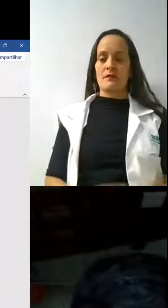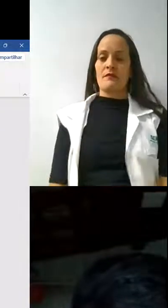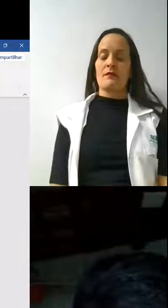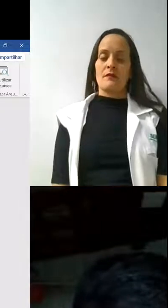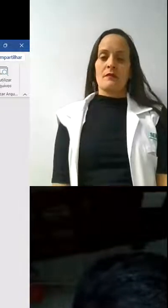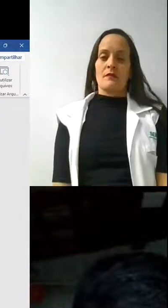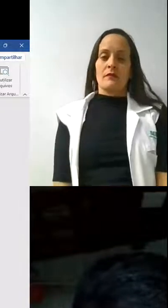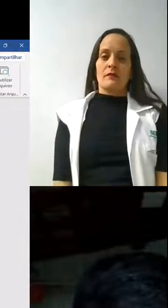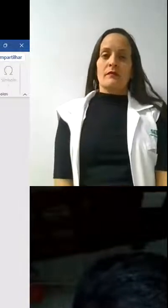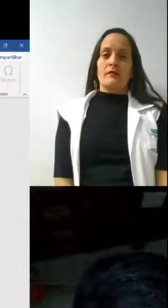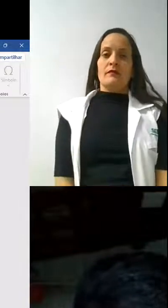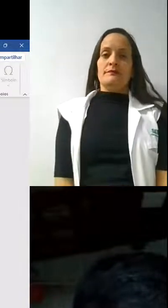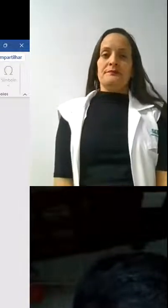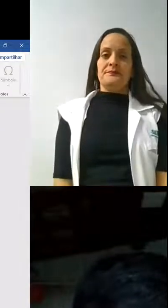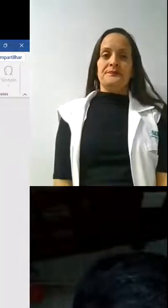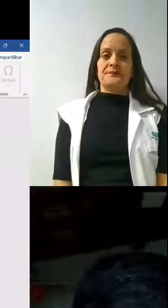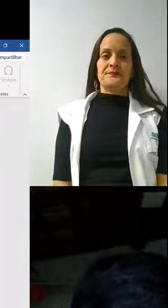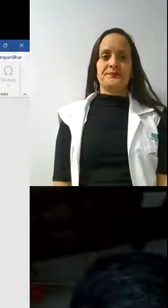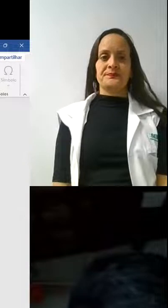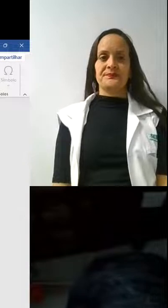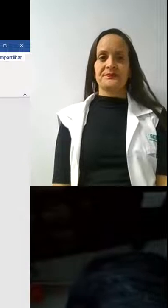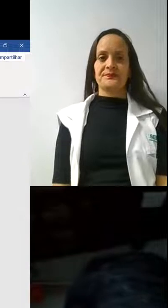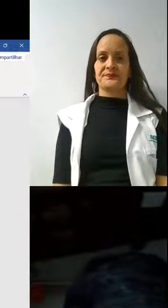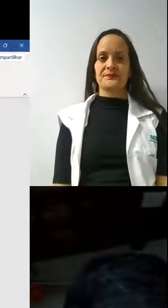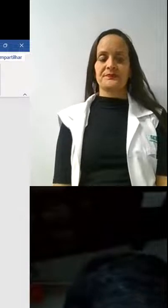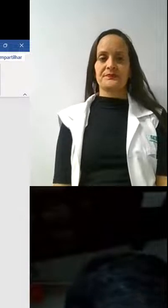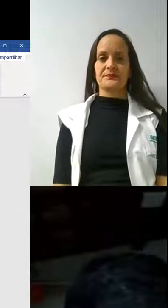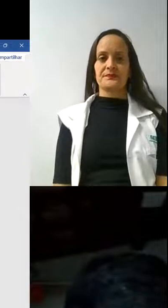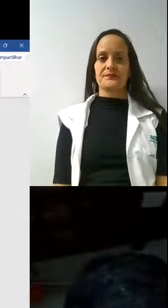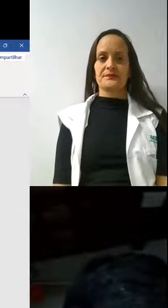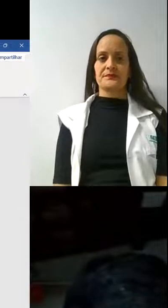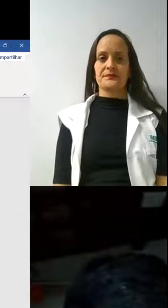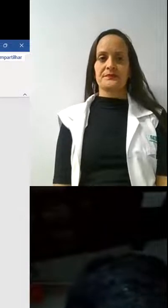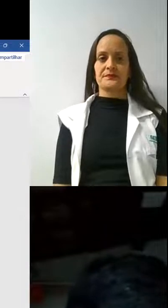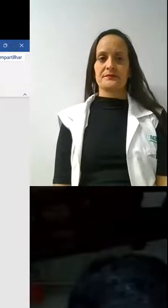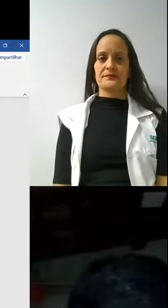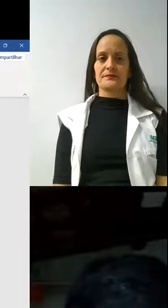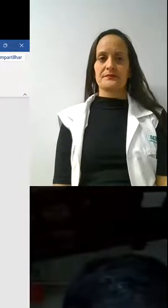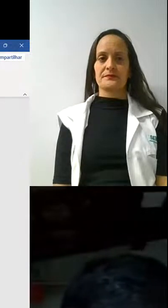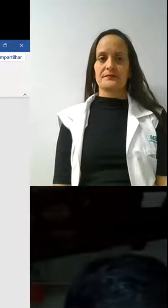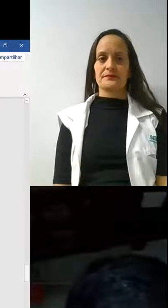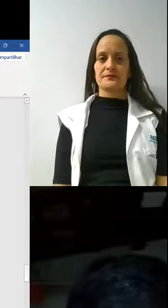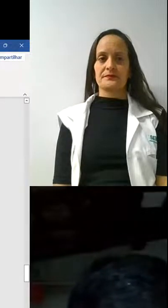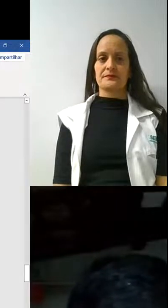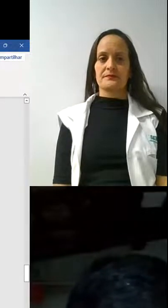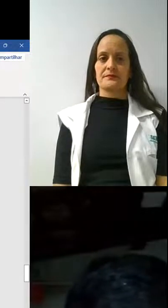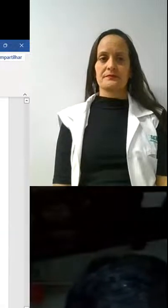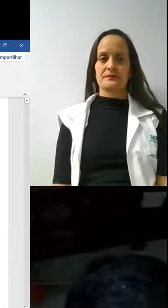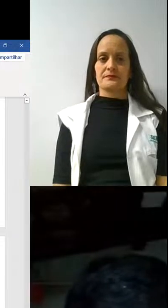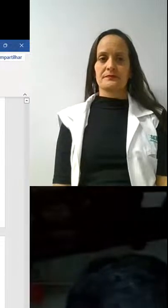Cadê? Como é que coloca esse negócio de lado aqui? Desenhar, design, layout. Aqui, achei.